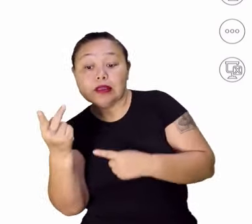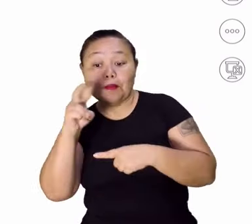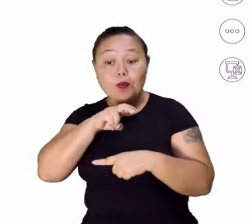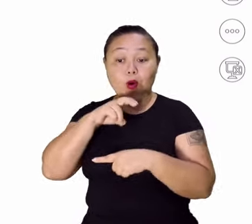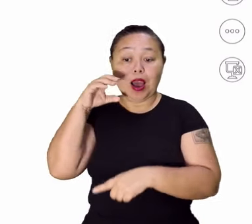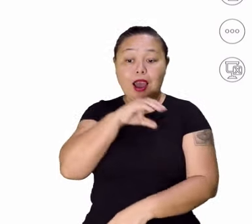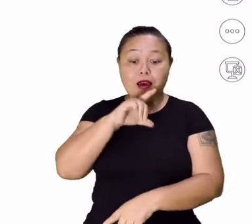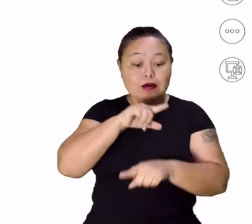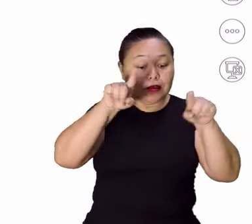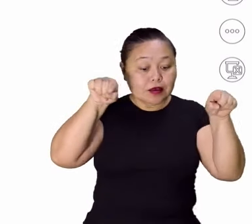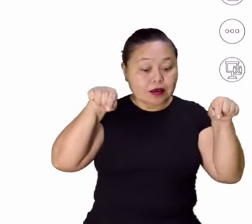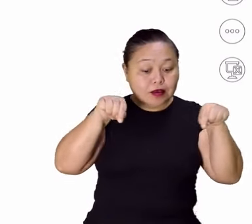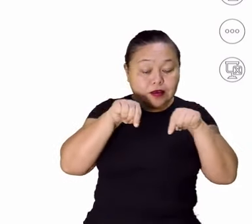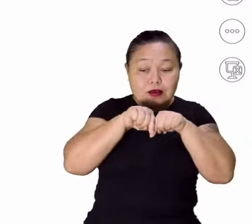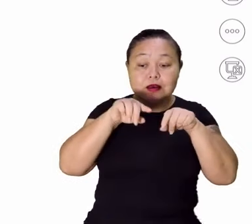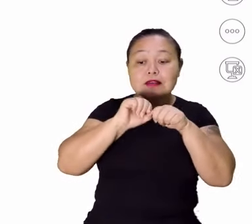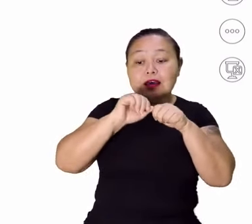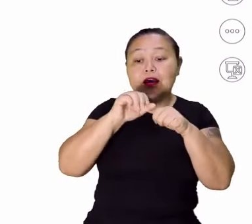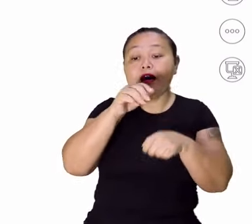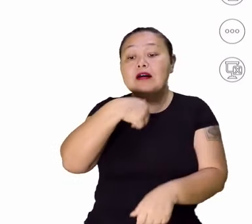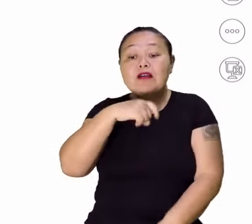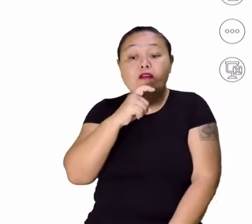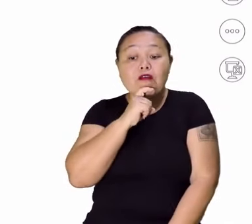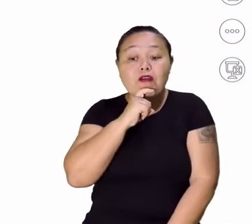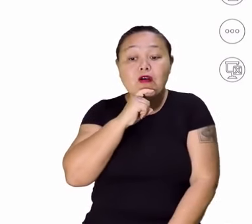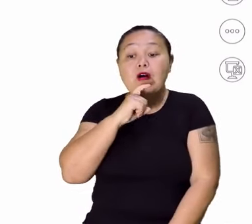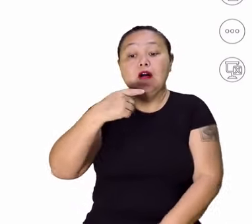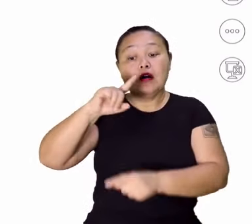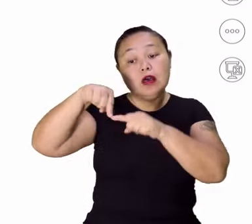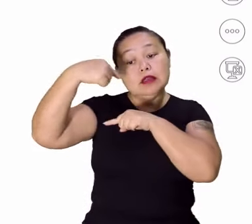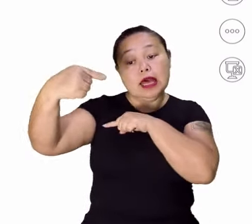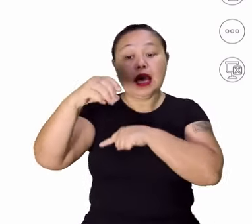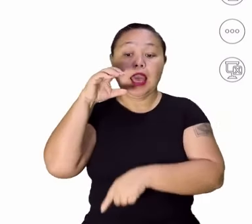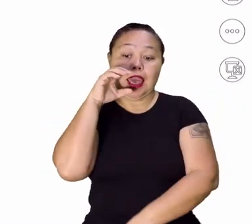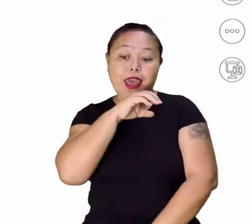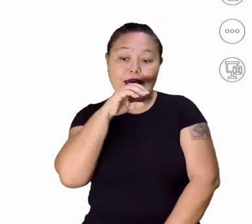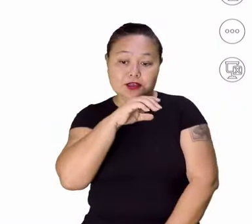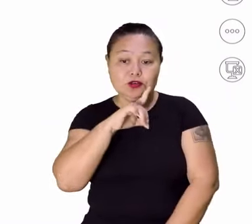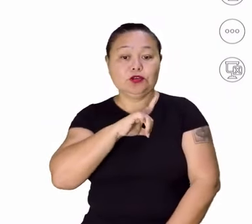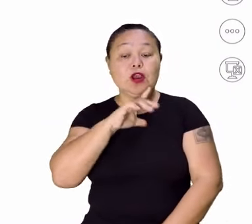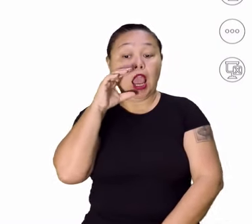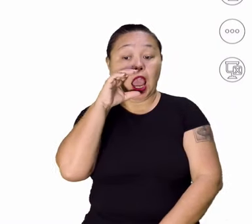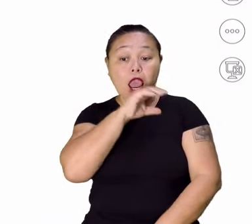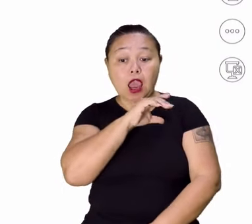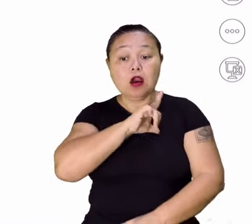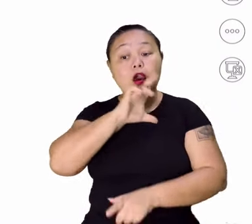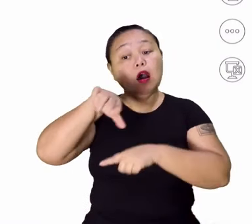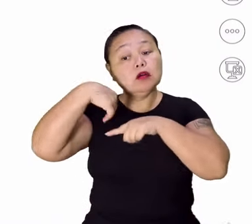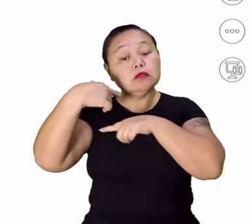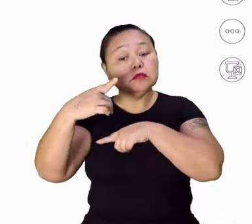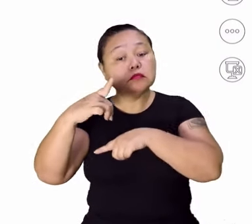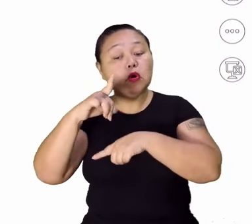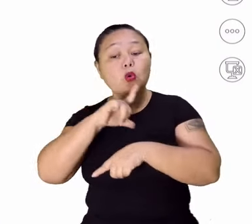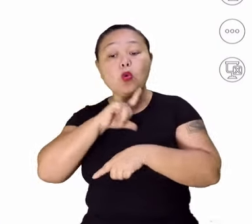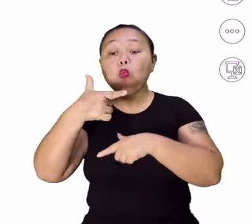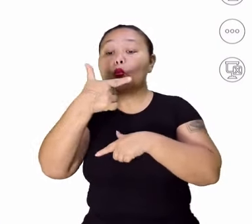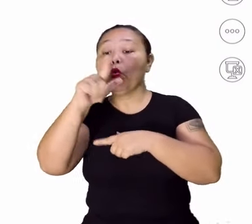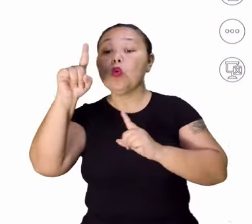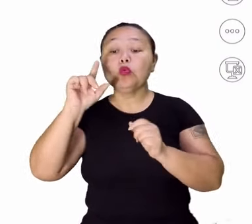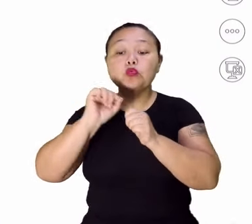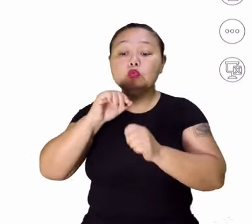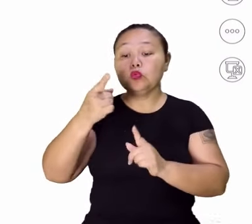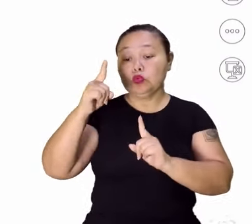a sala está fria, do lado de fora, onde o ar-condicionado leva, está quente. Exatamente! Mas só com a intervenção de um outro tipo